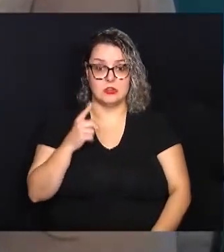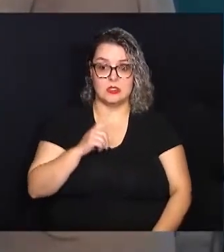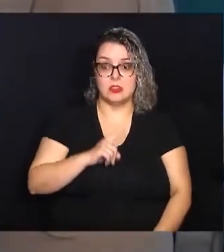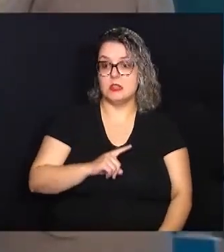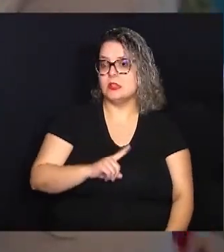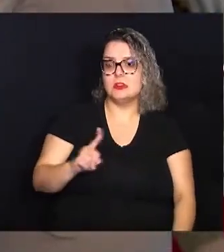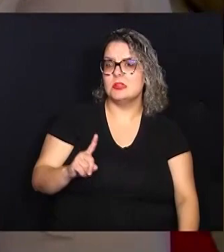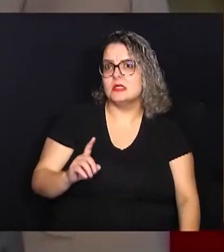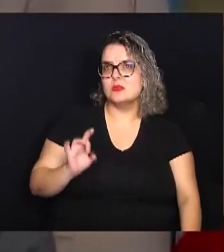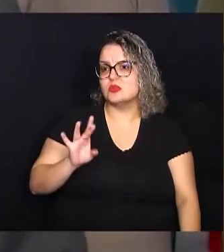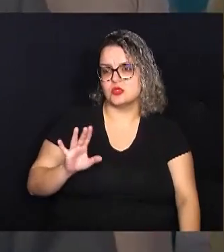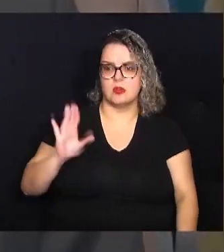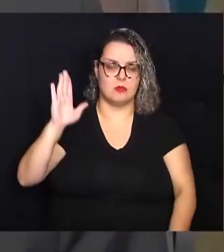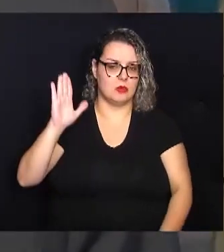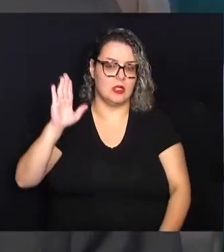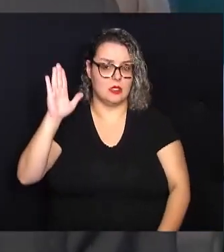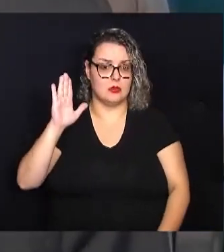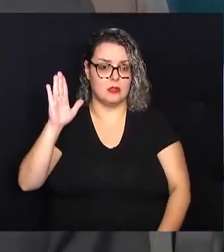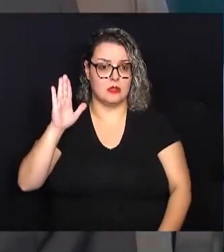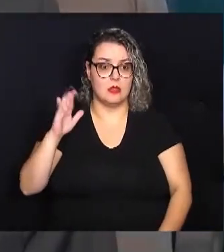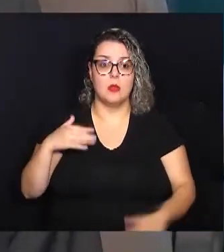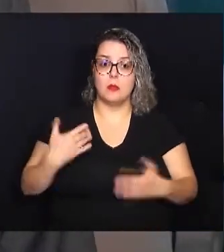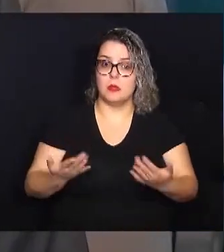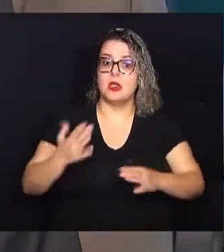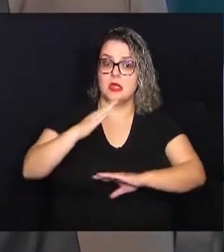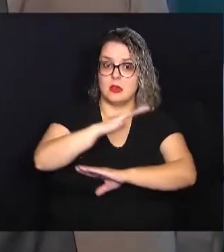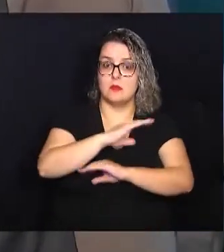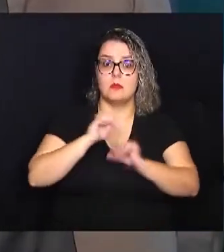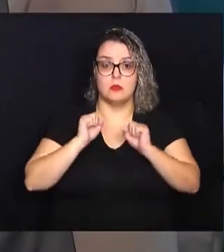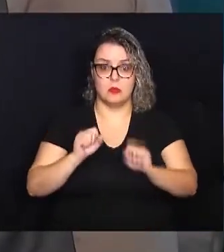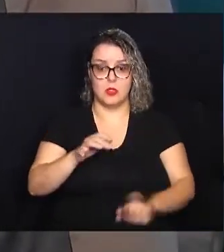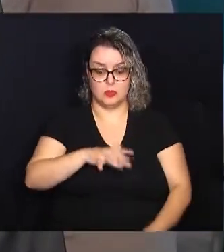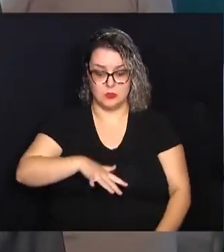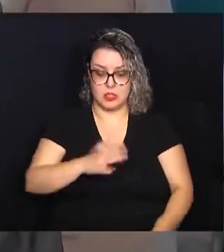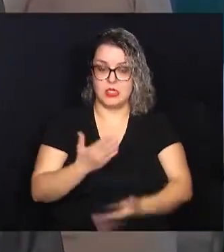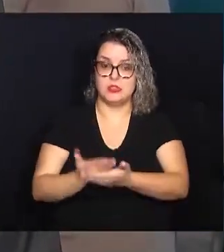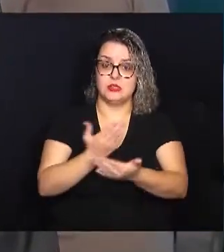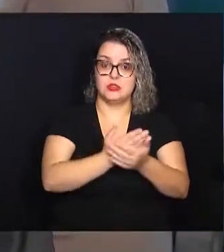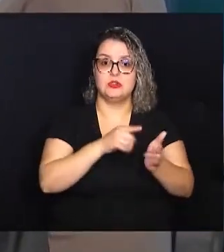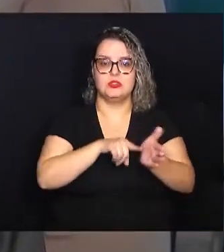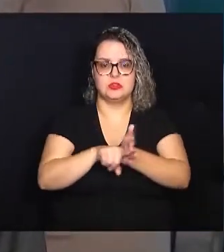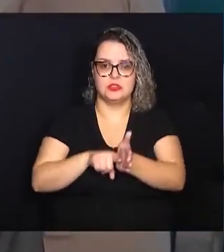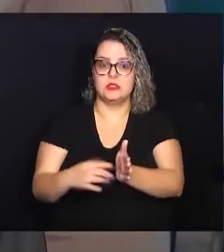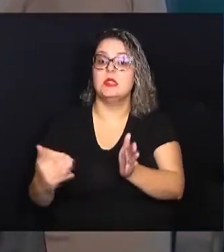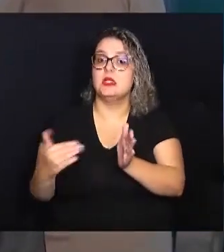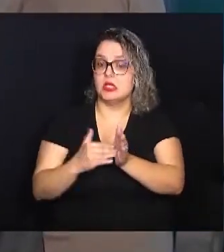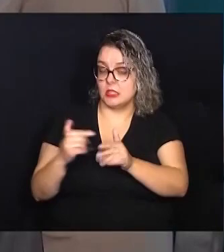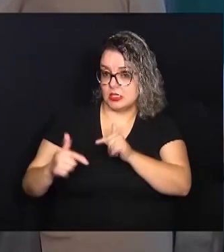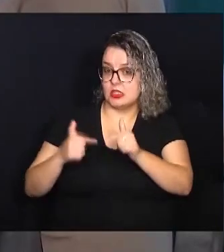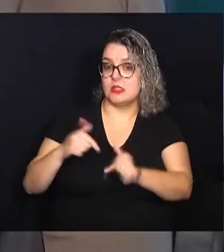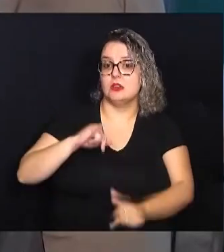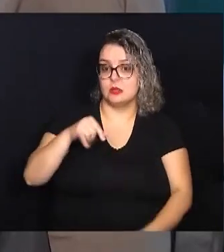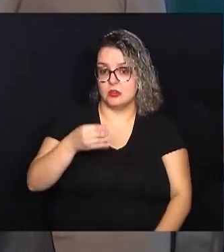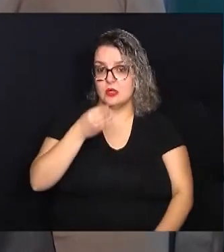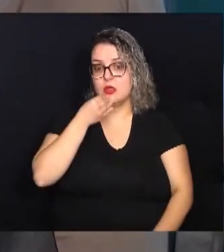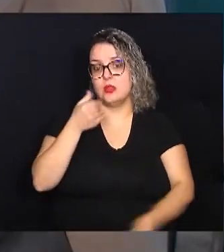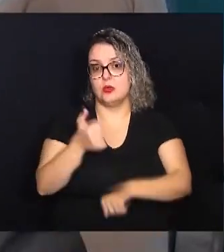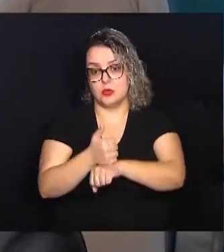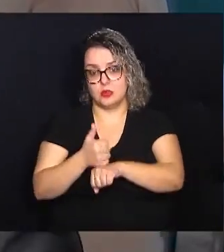ser candidato, mas a Câmara pode ser um campo de estudo, pesquisa e até de trabalho, de oportunidade